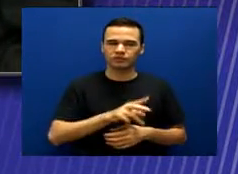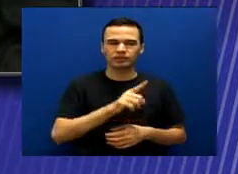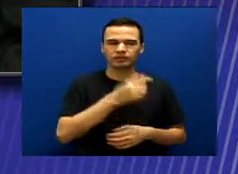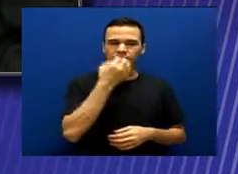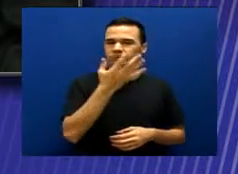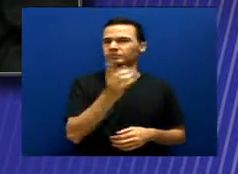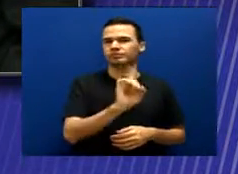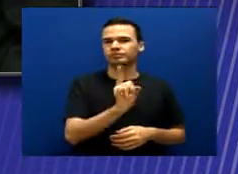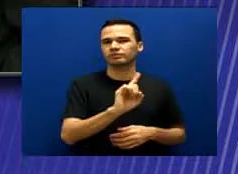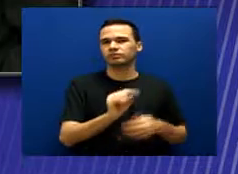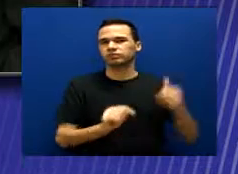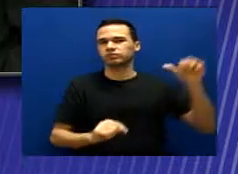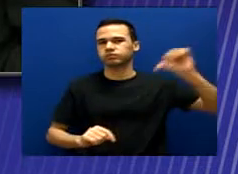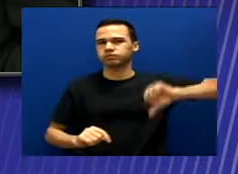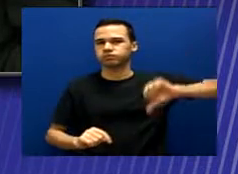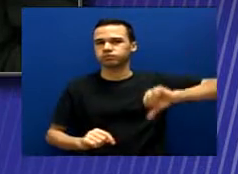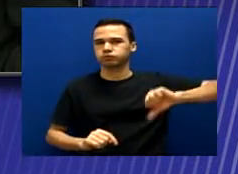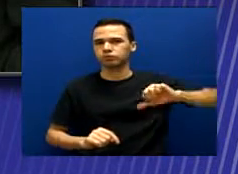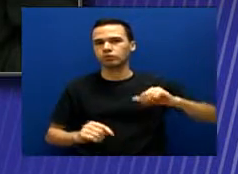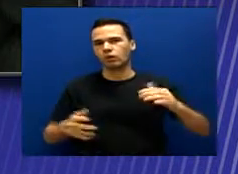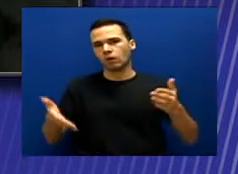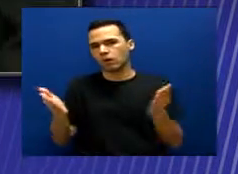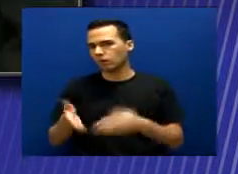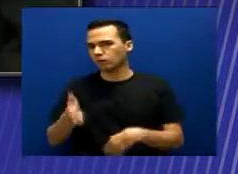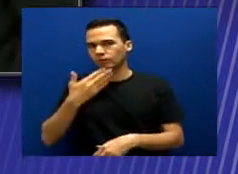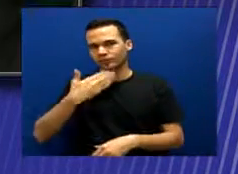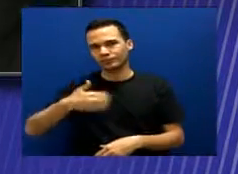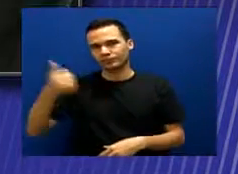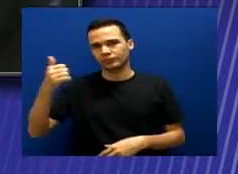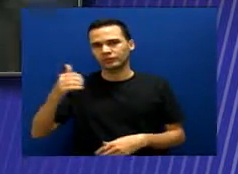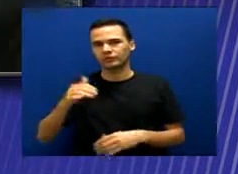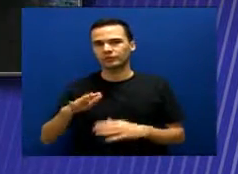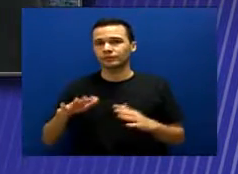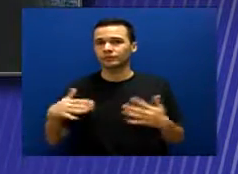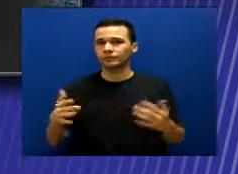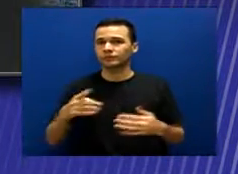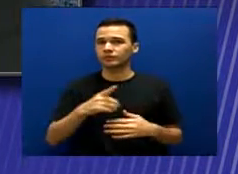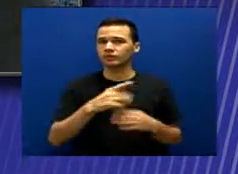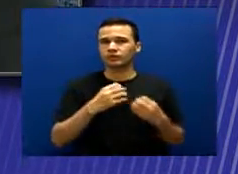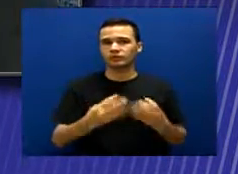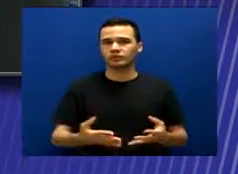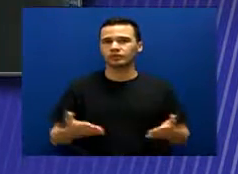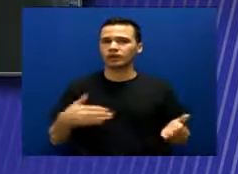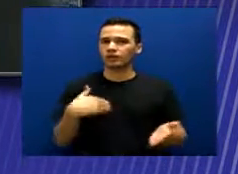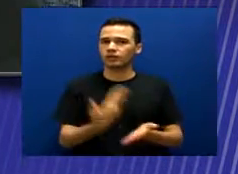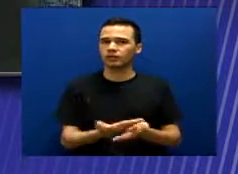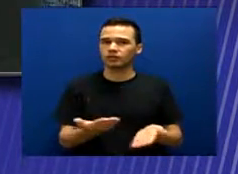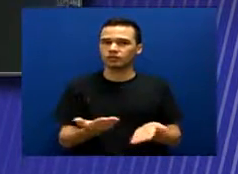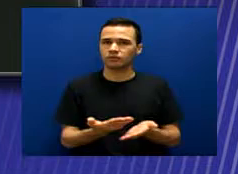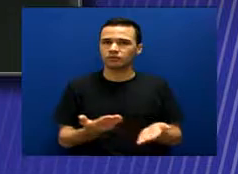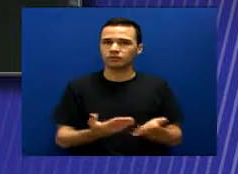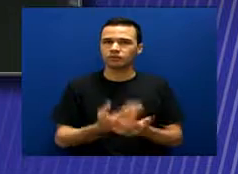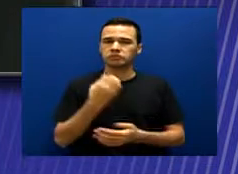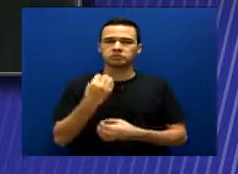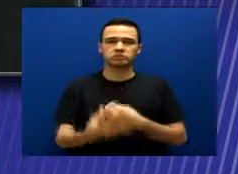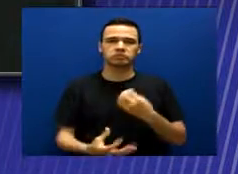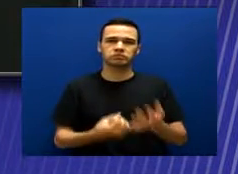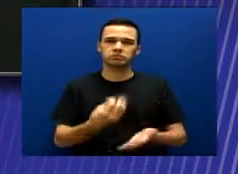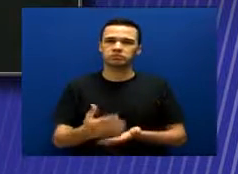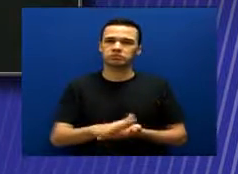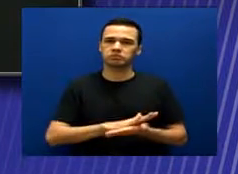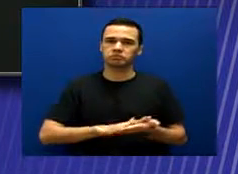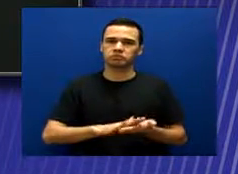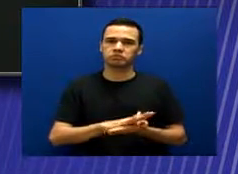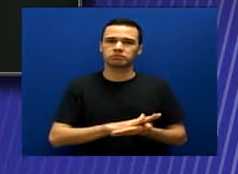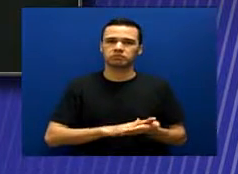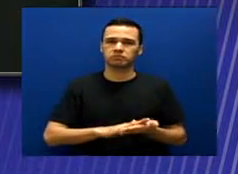qualidade inferior ao que nós temos hoje. É, mas enfim, o mal de hoje chega. Ninguém entregou. Até acabou o ano, concordo. O prefeito não entregou